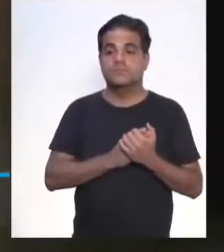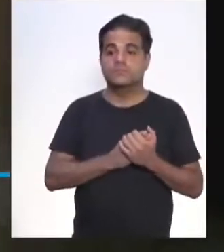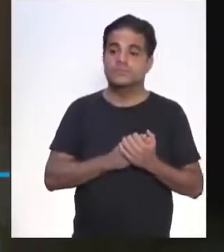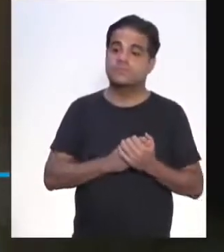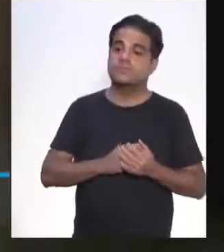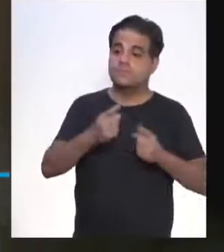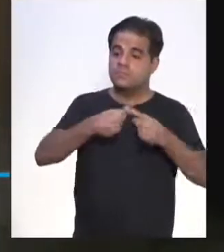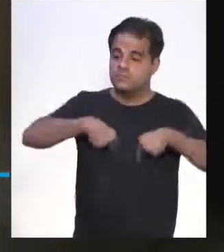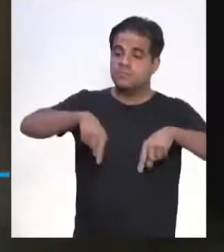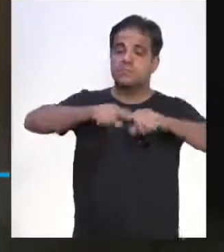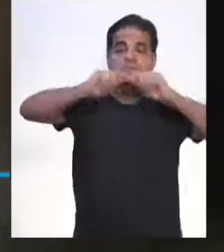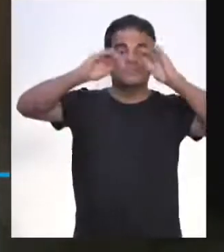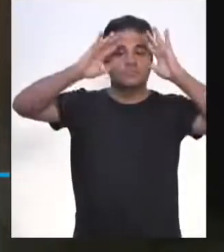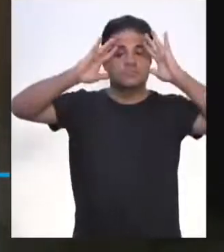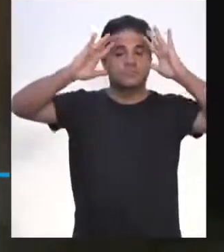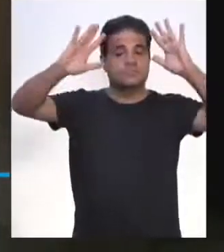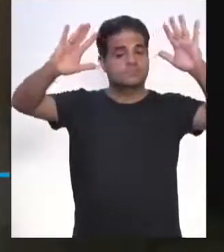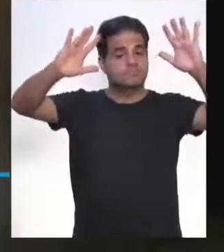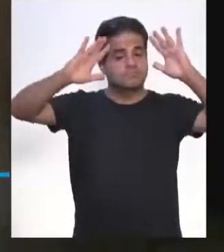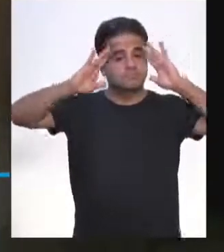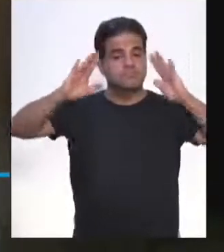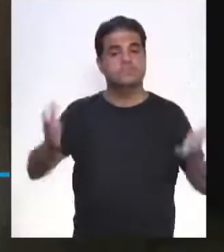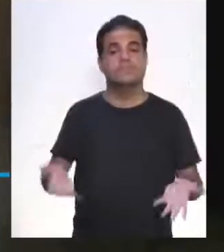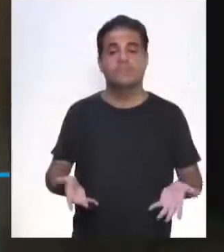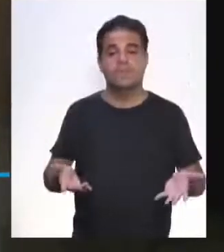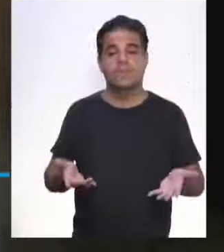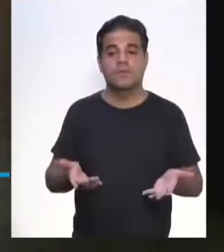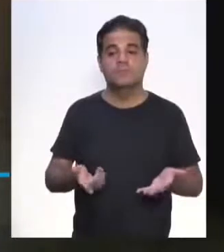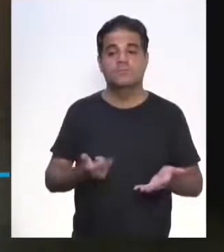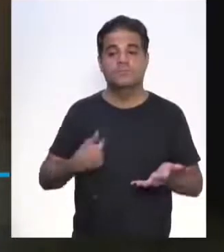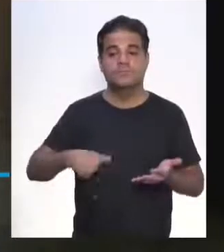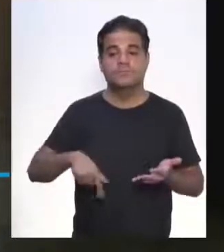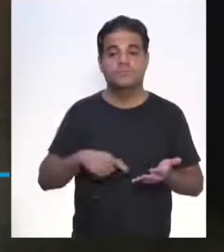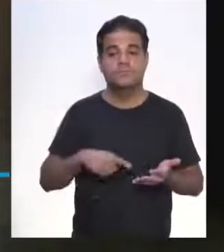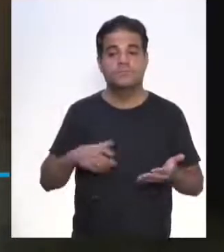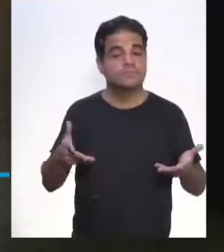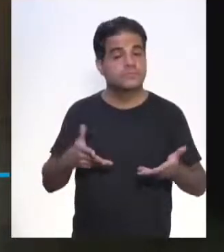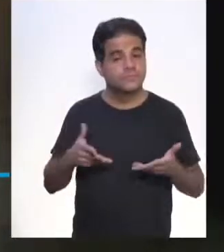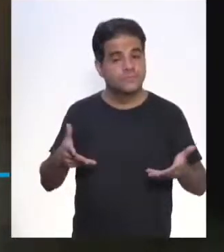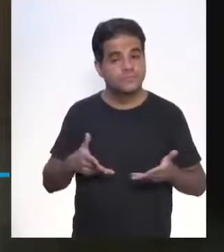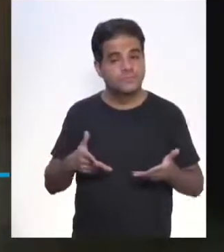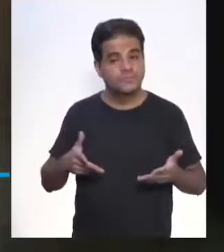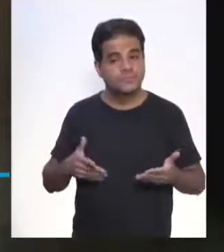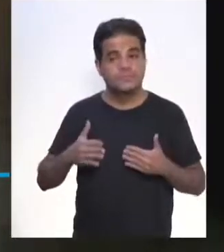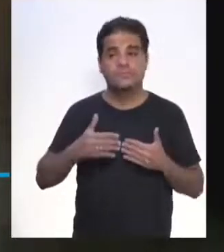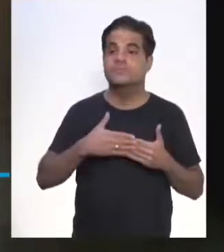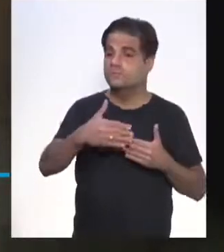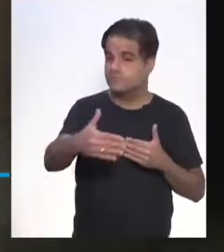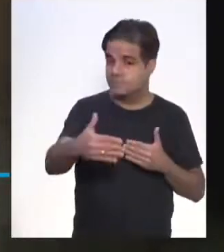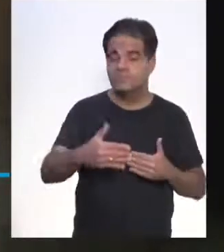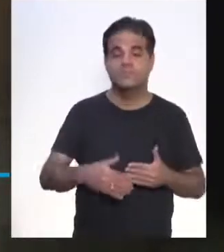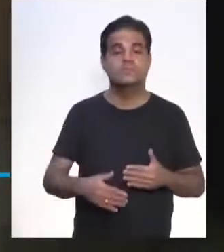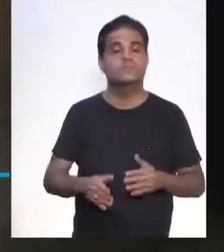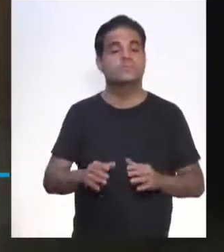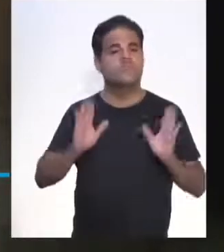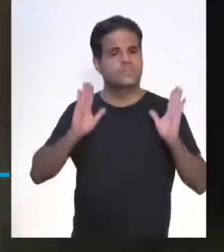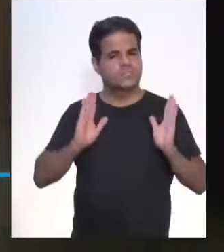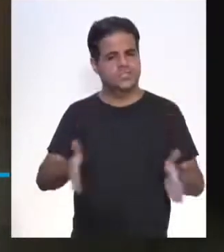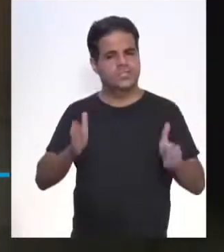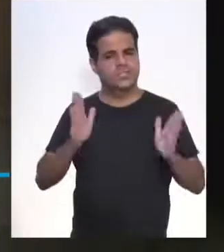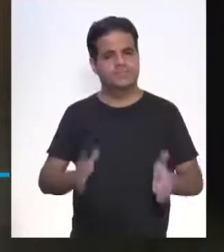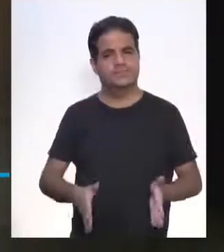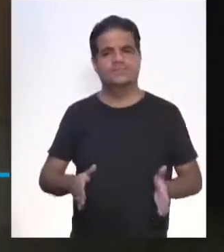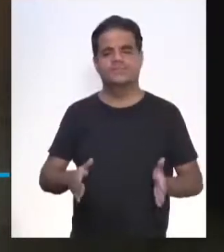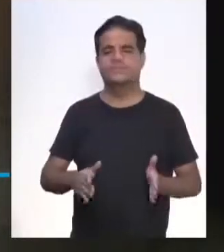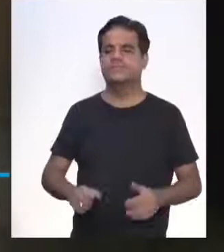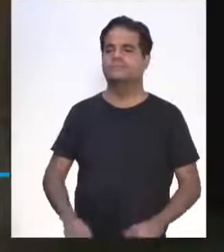Para pensar um pouco então as questões prementes da contemporaneidade. Então, feita esta